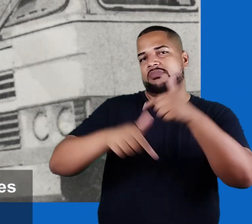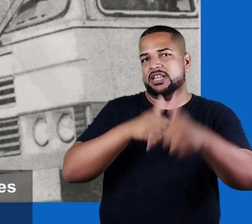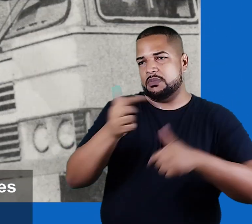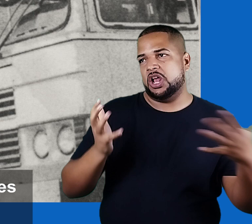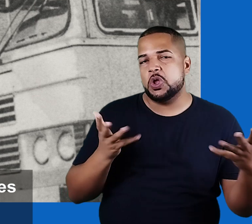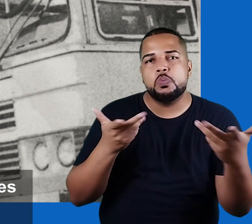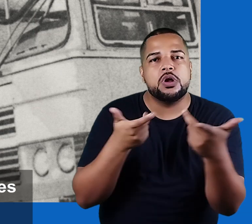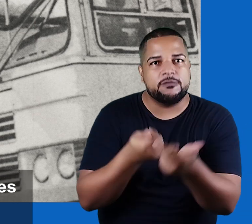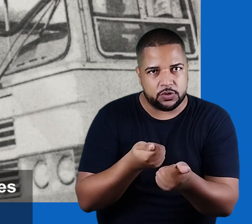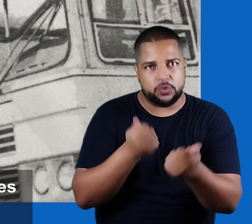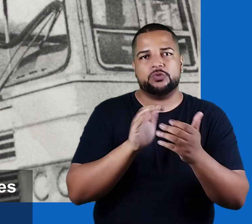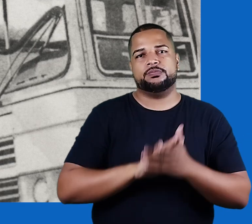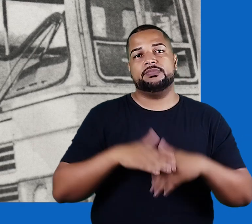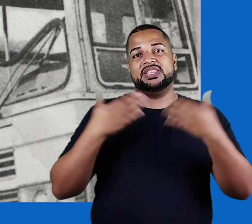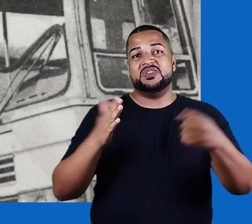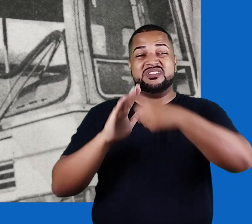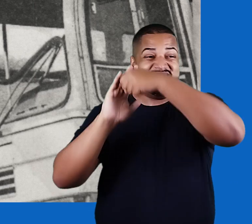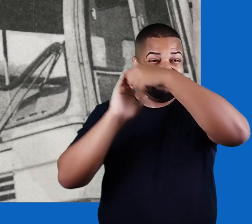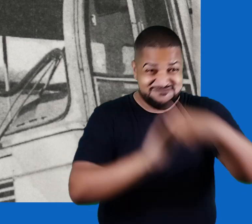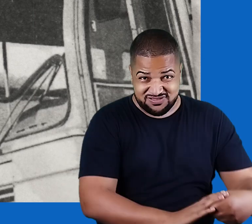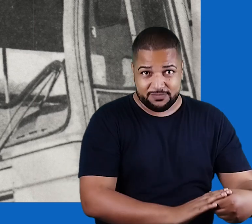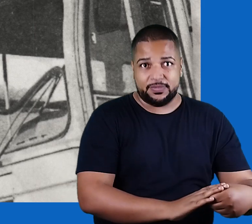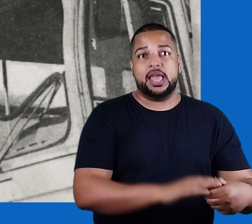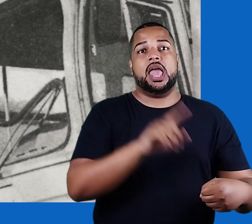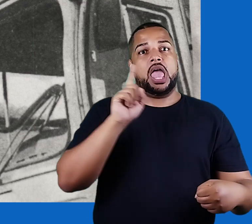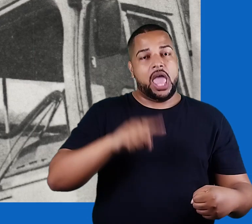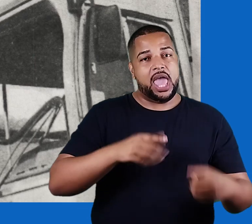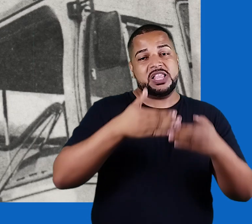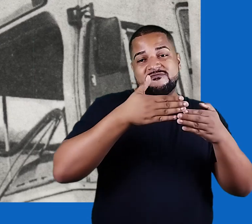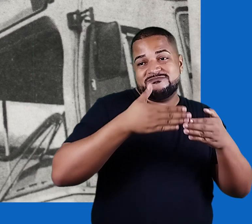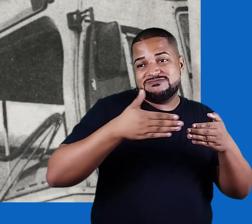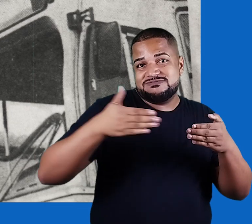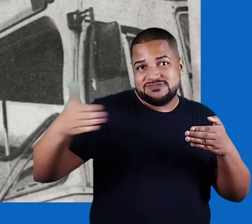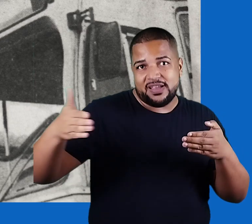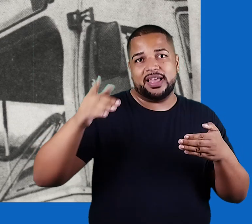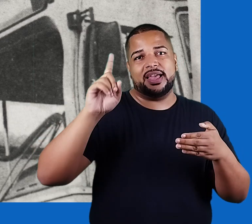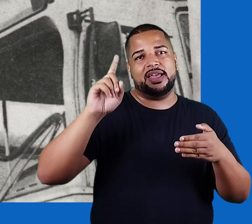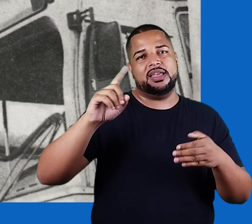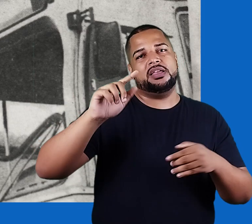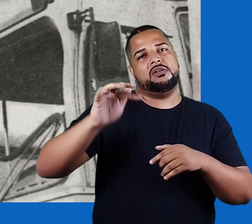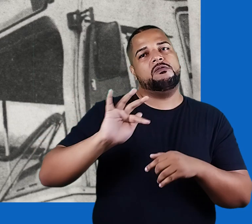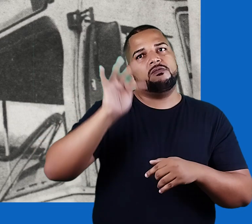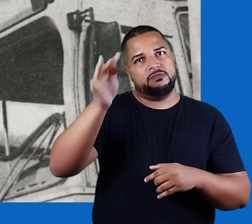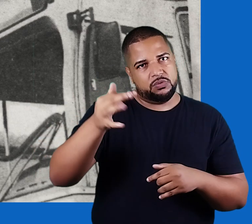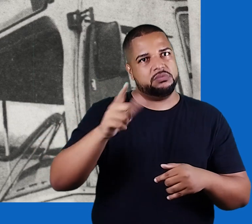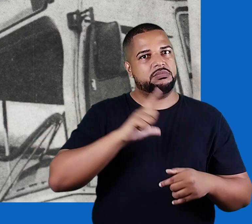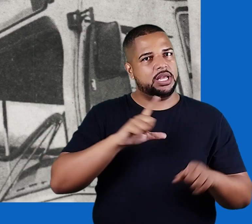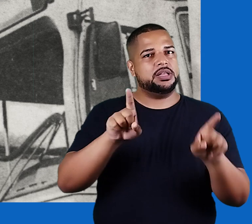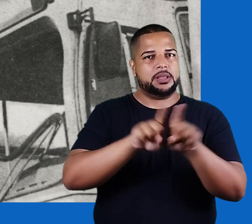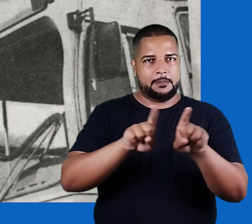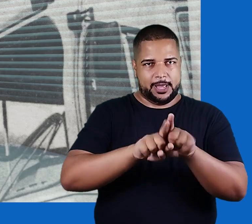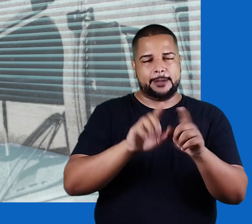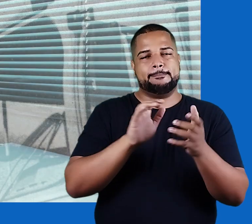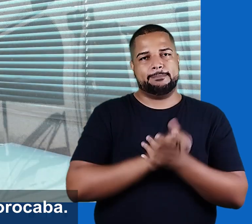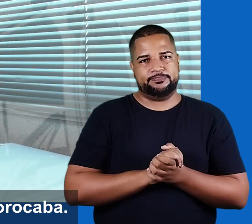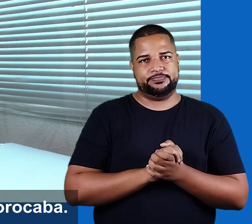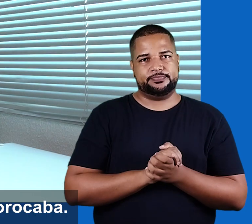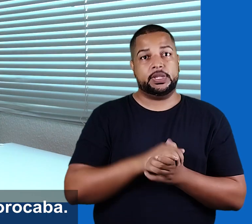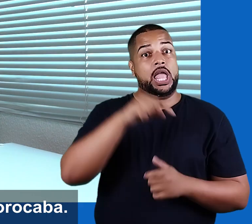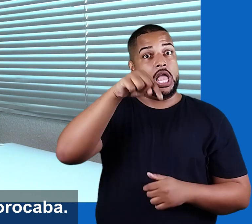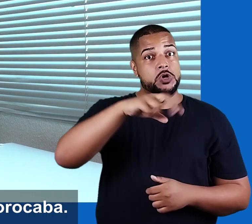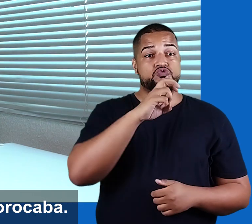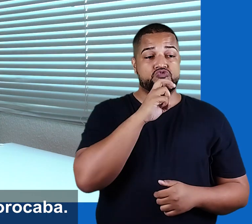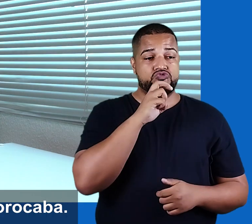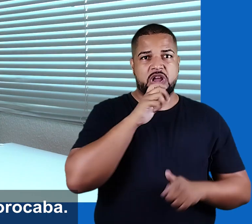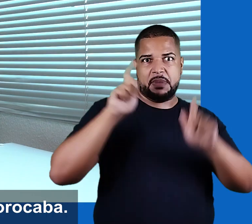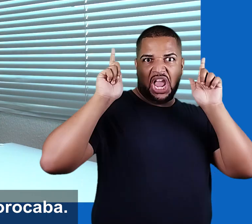remunerações e condições de trabalho. Repressão esta que se estenderia para o início da década seguinte. Nós tivemos